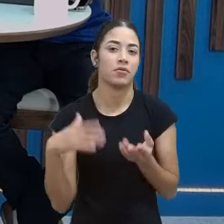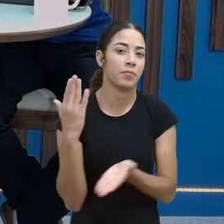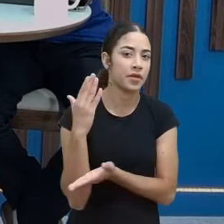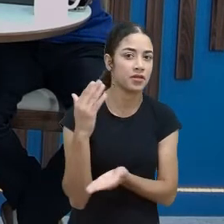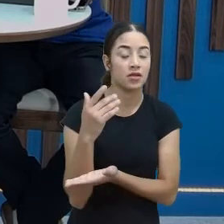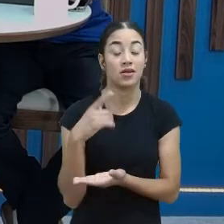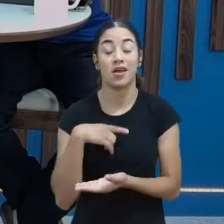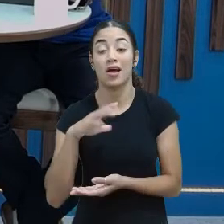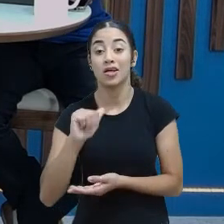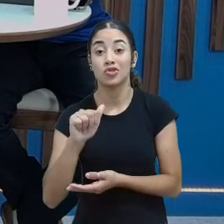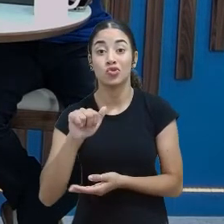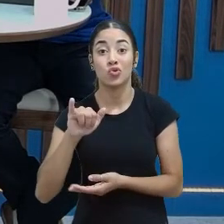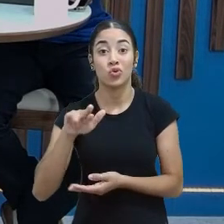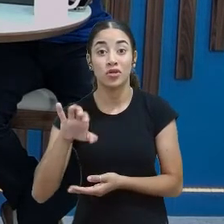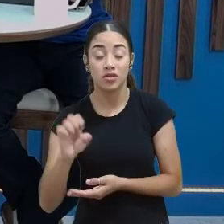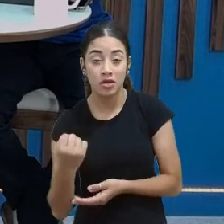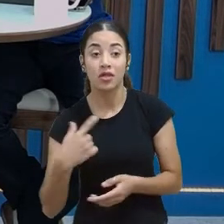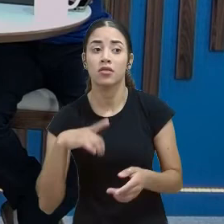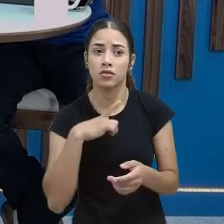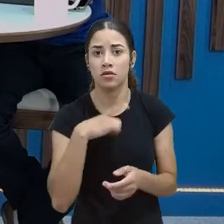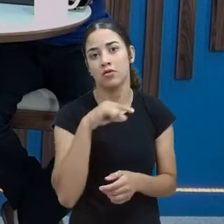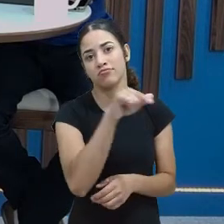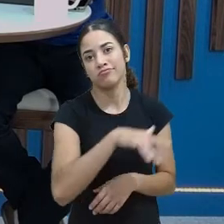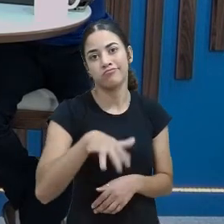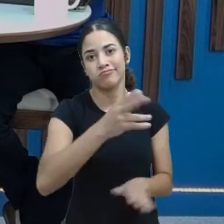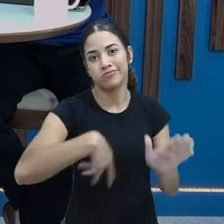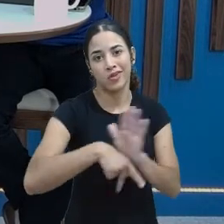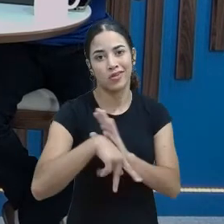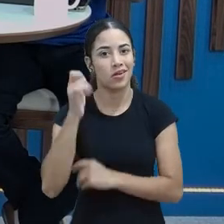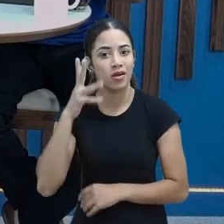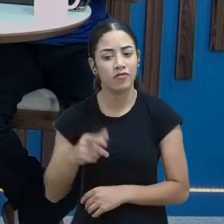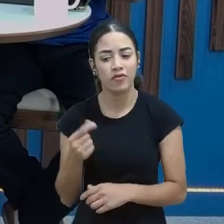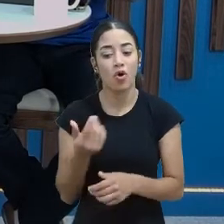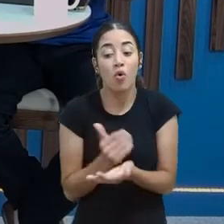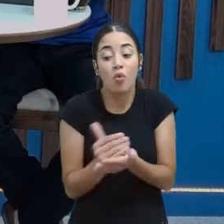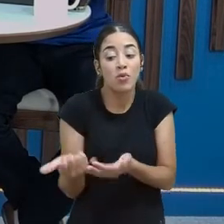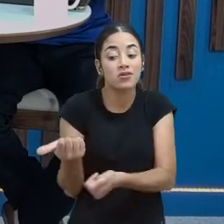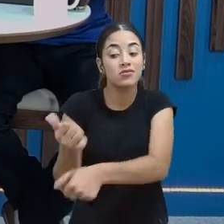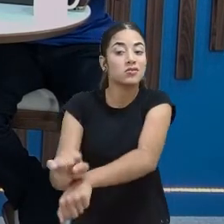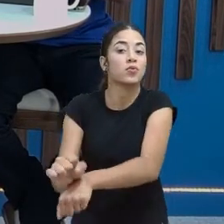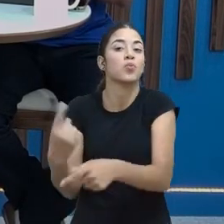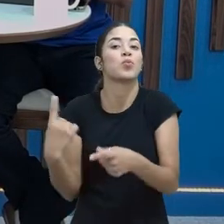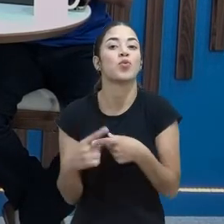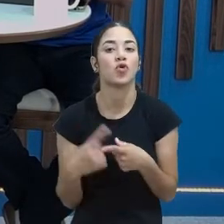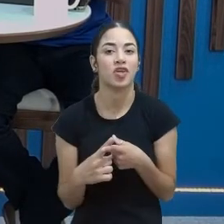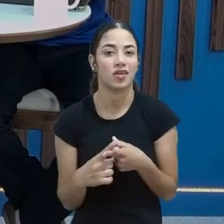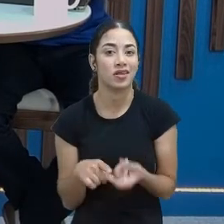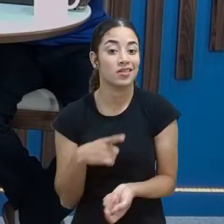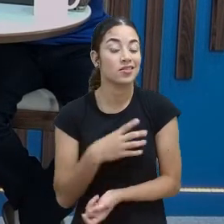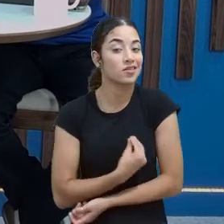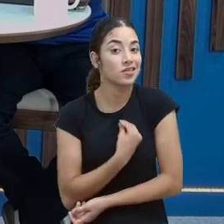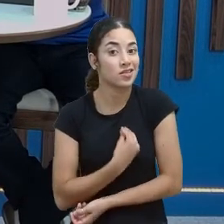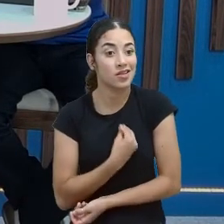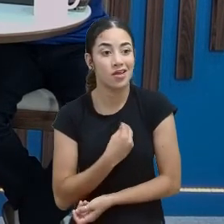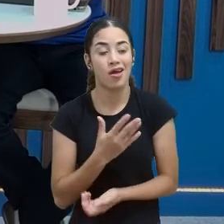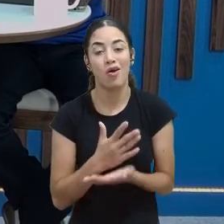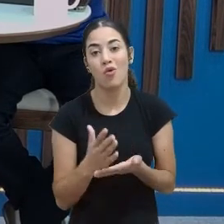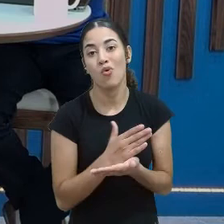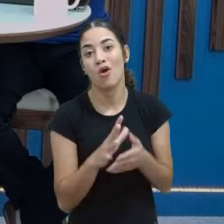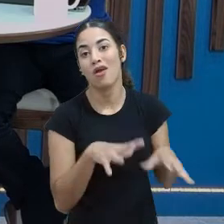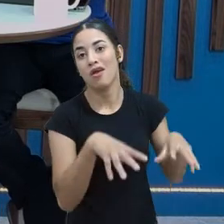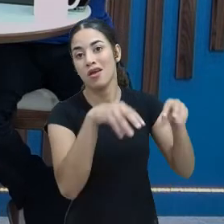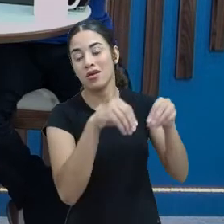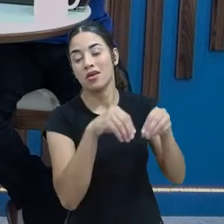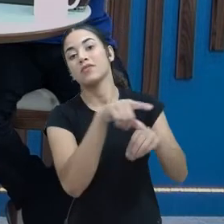Açores, e começa ali o périplo africano. Então começa a escravização, por quê? Porque existiam certos reinos africanos que